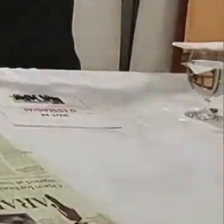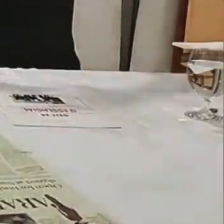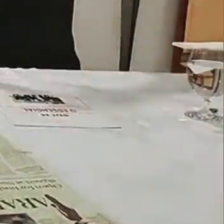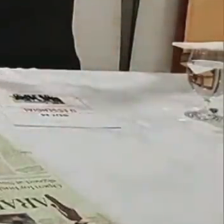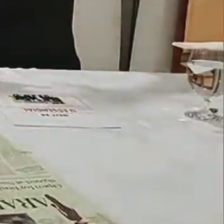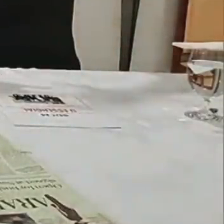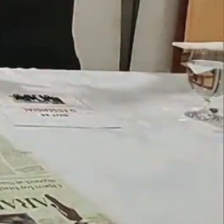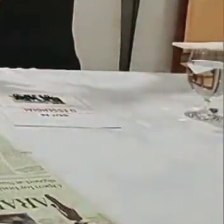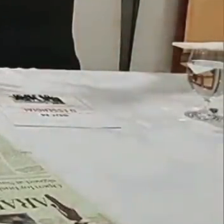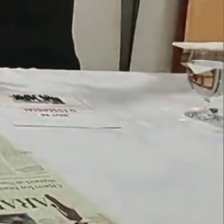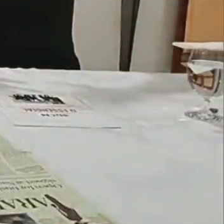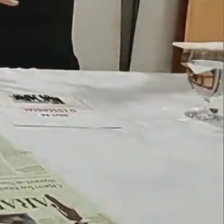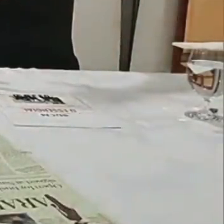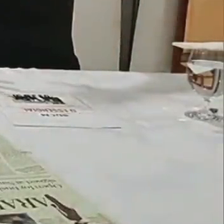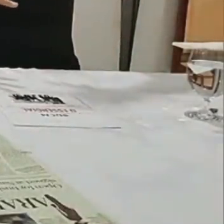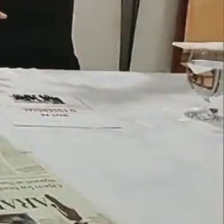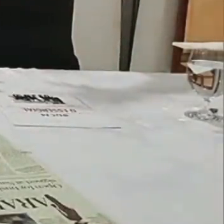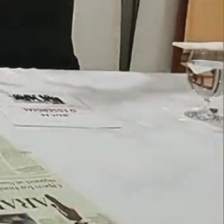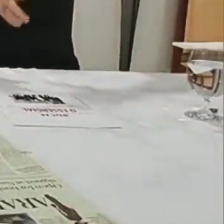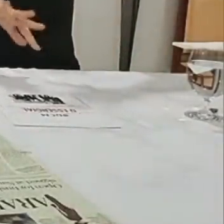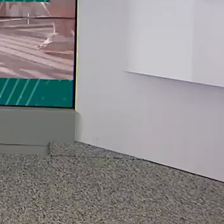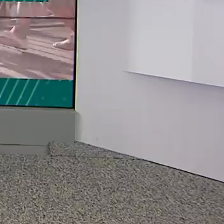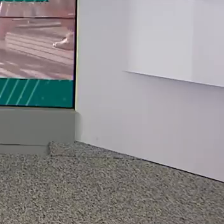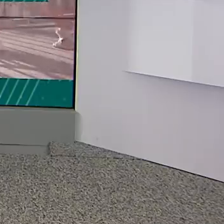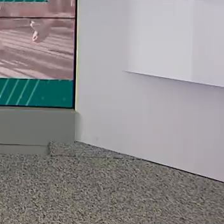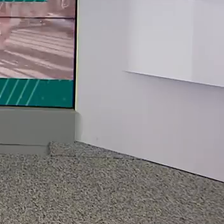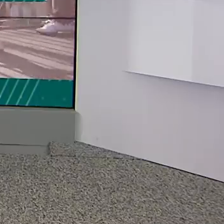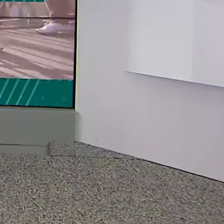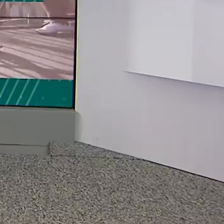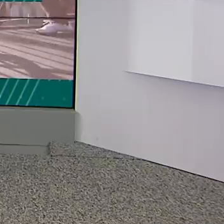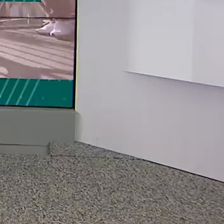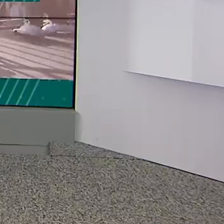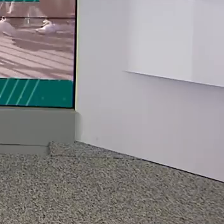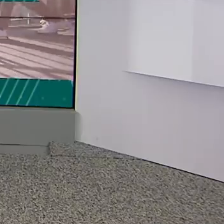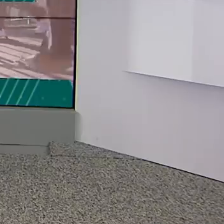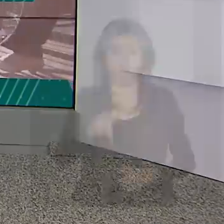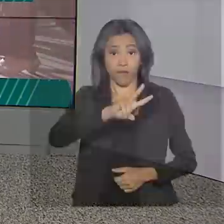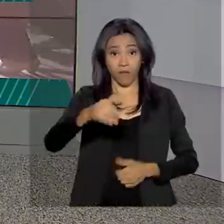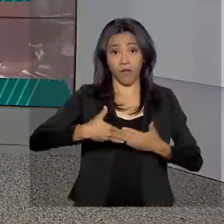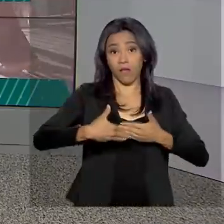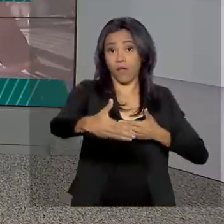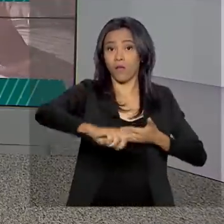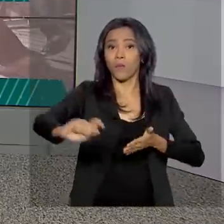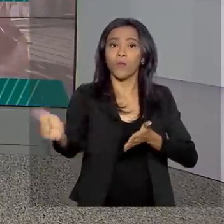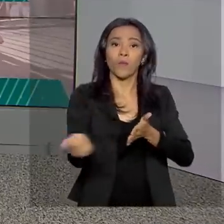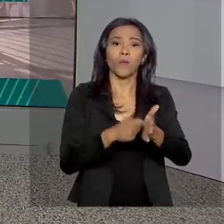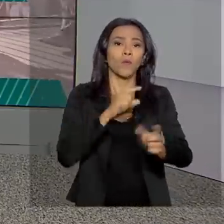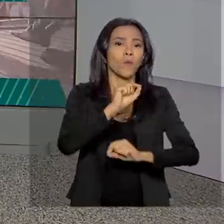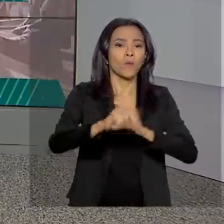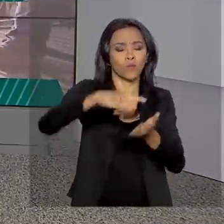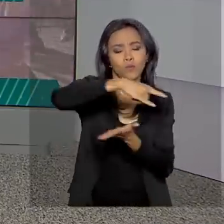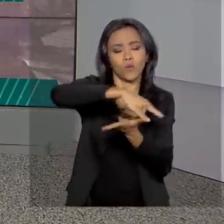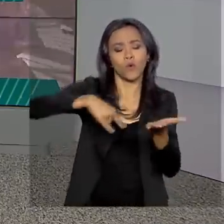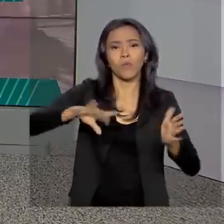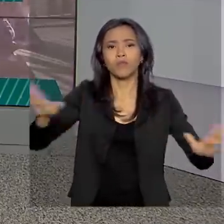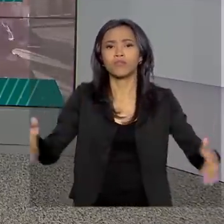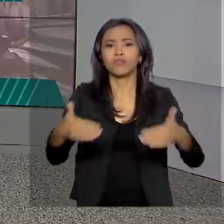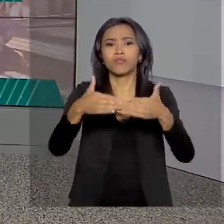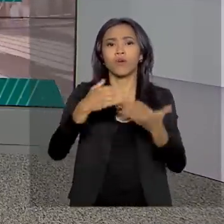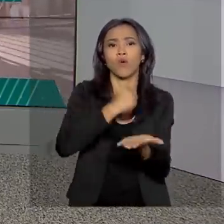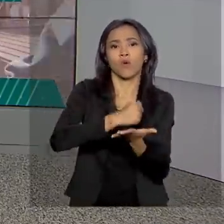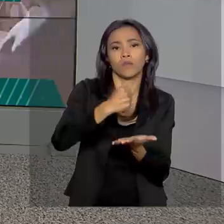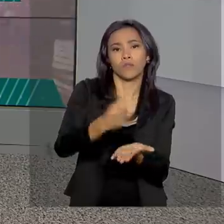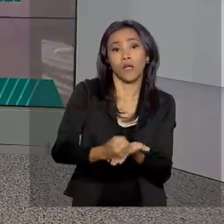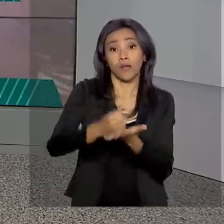flor da água ficava em média um metro abaixo vai ser assinado hoje o termo aditivo ao contrato da cessão onerosa